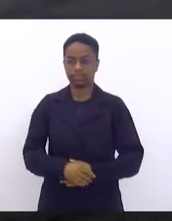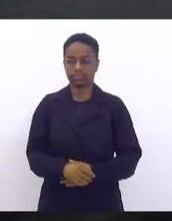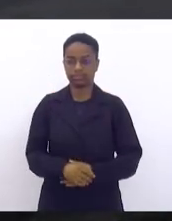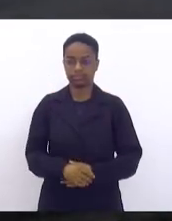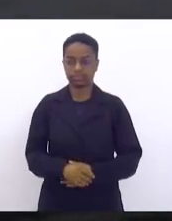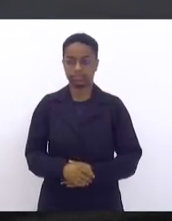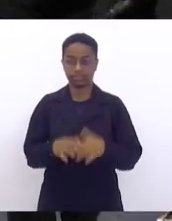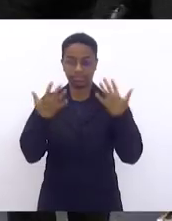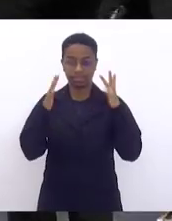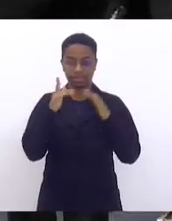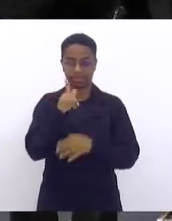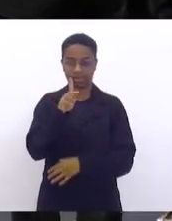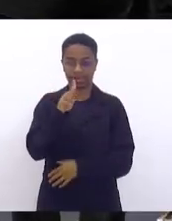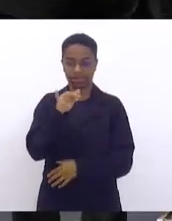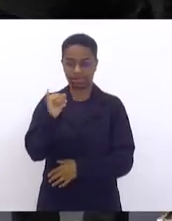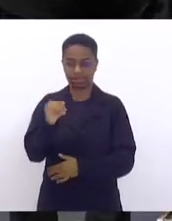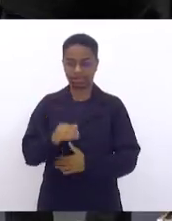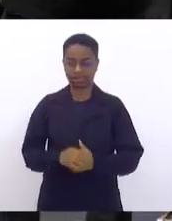Parabéns, Gui.